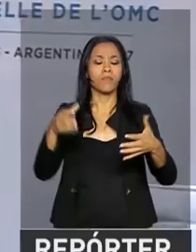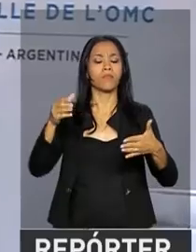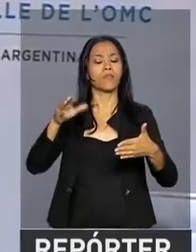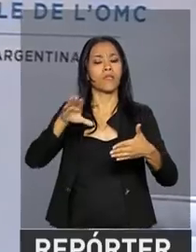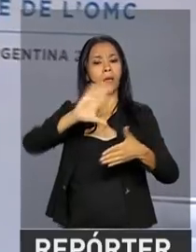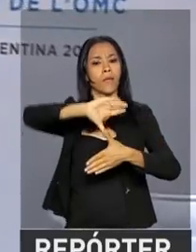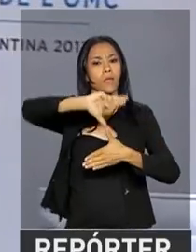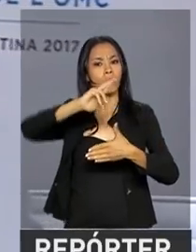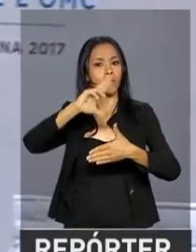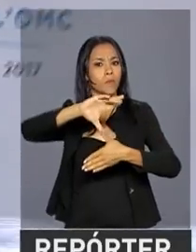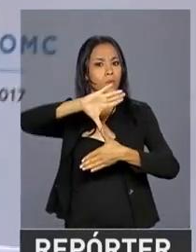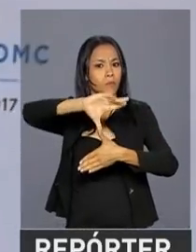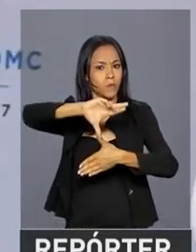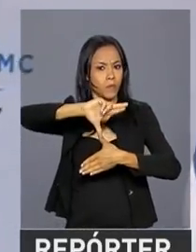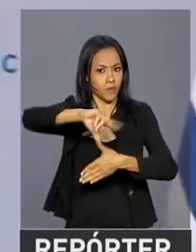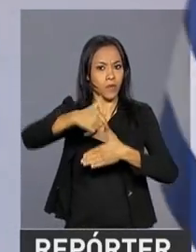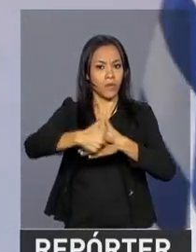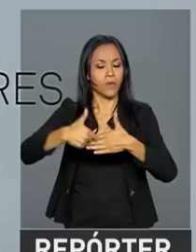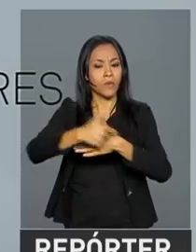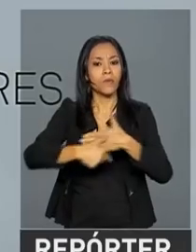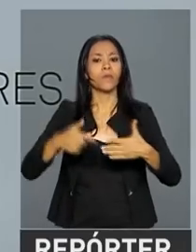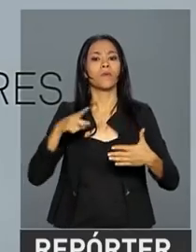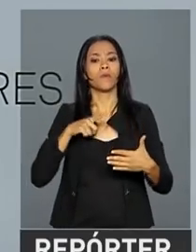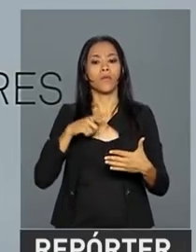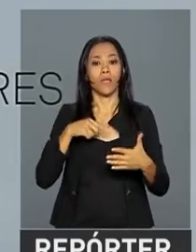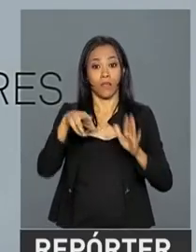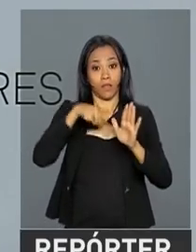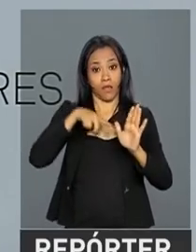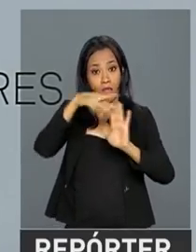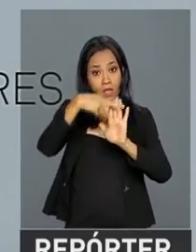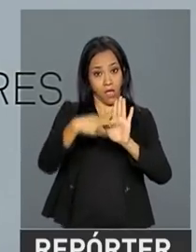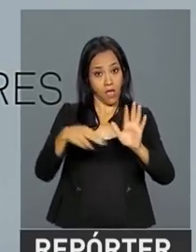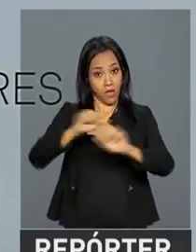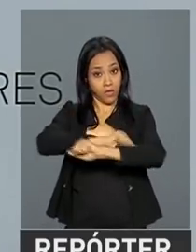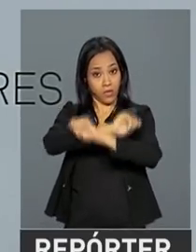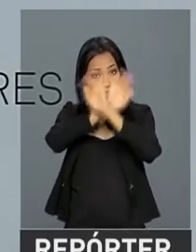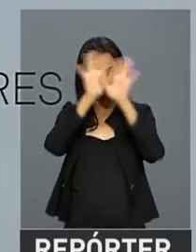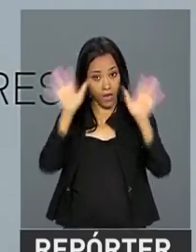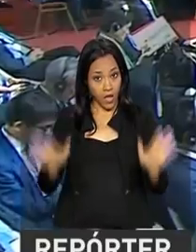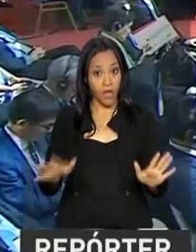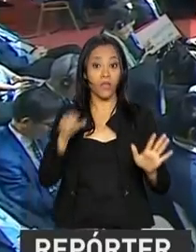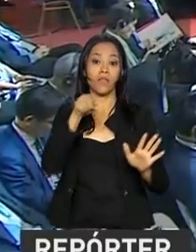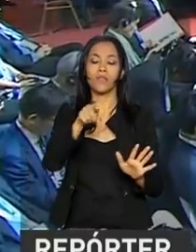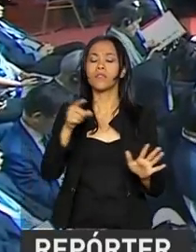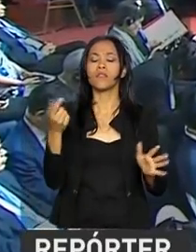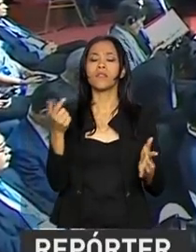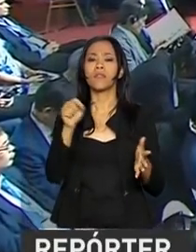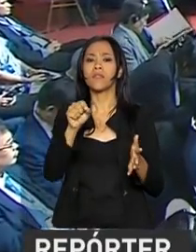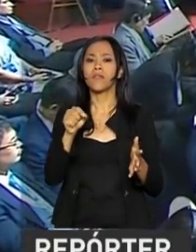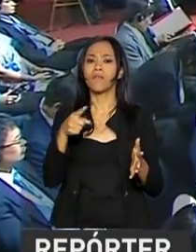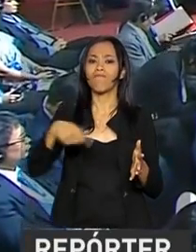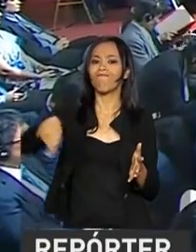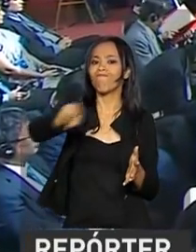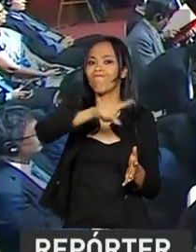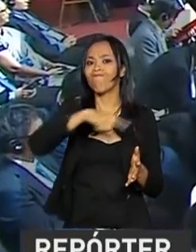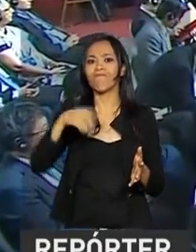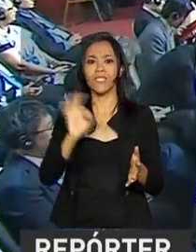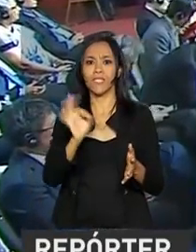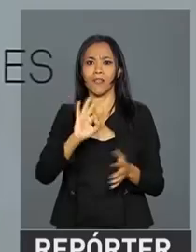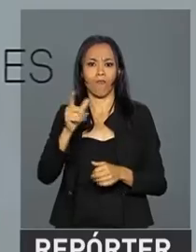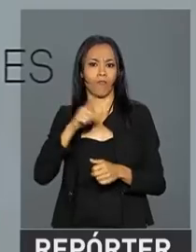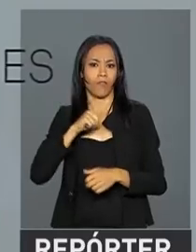com o livre comércio e defenderam regras claras previsíveis transparentes e não